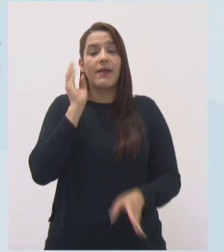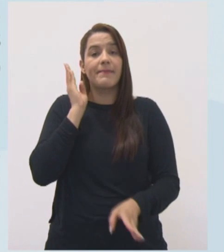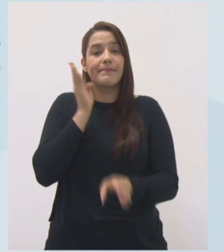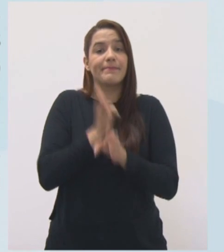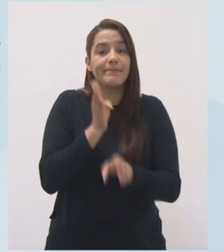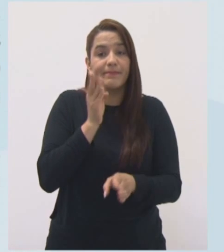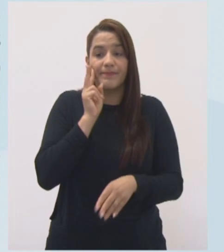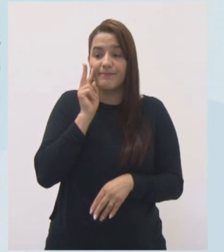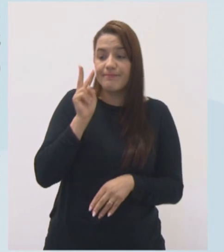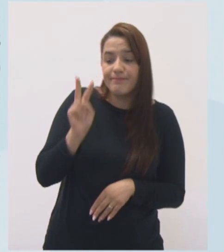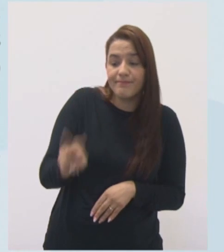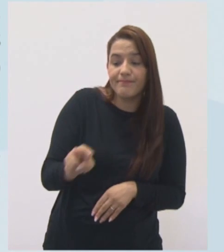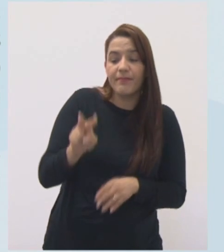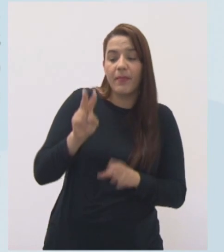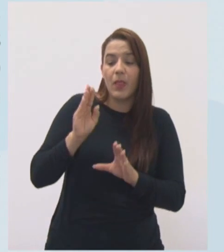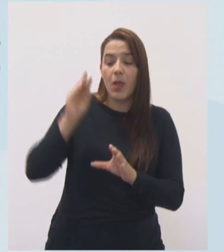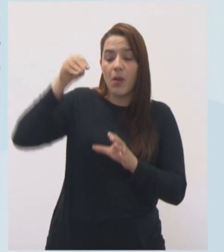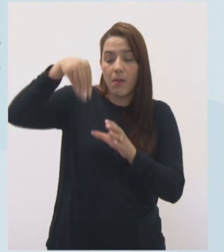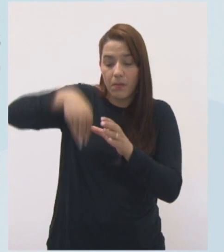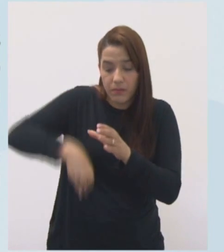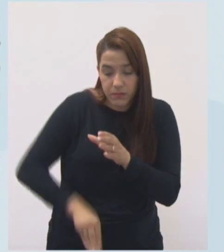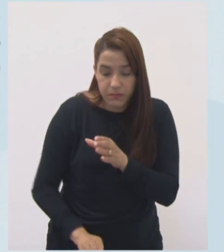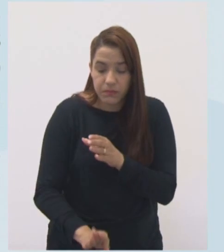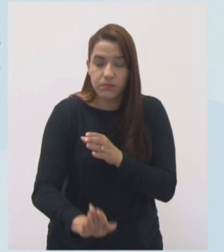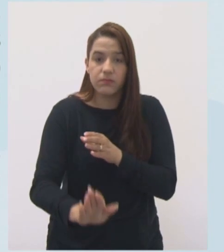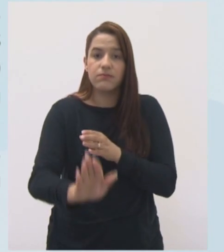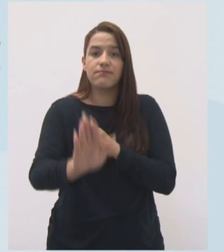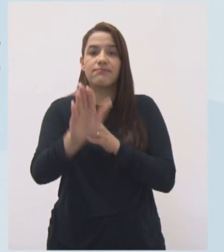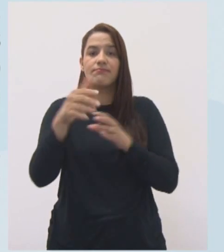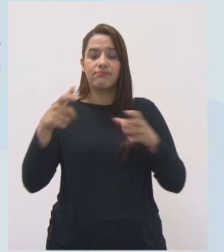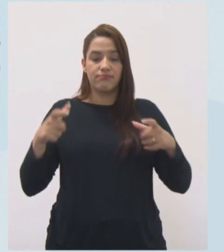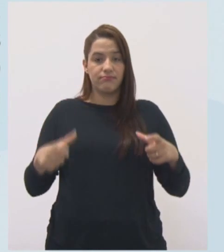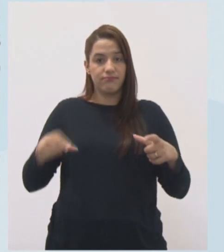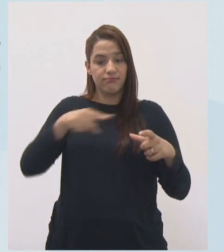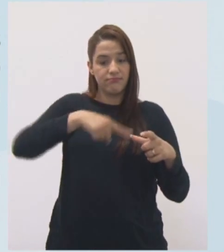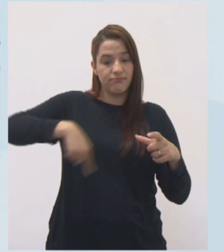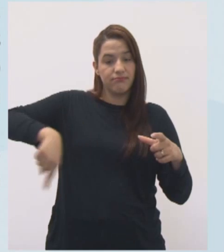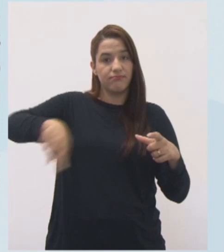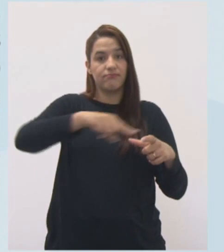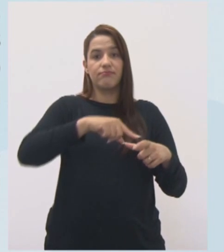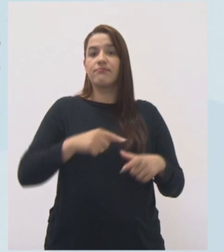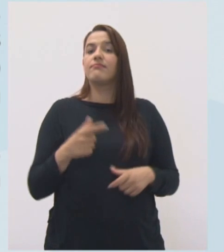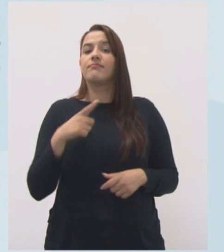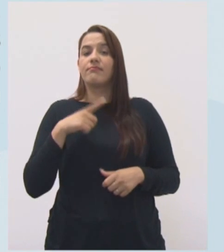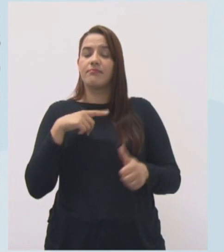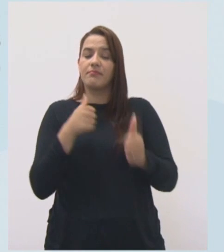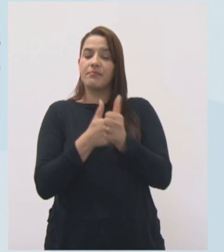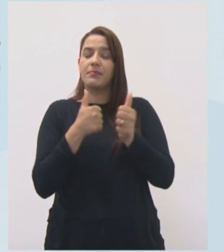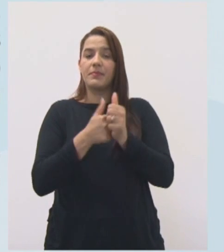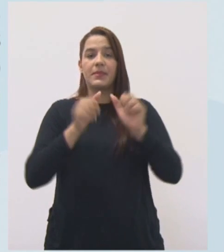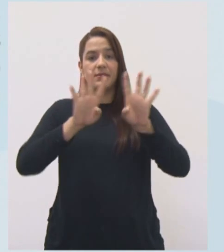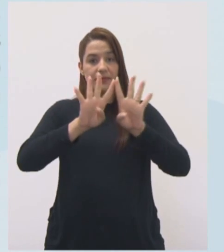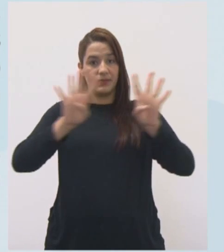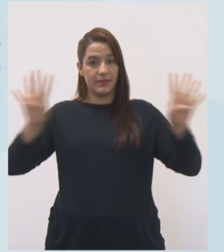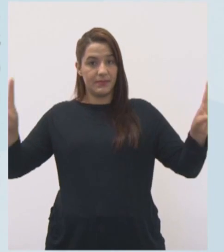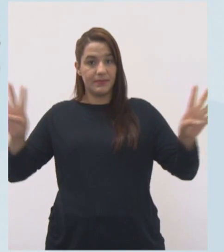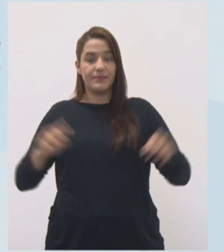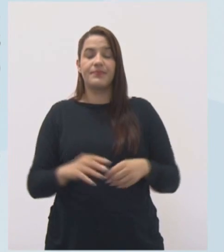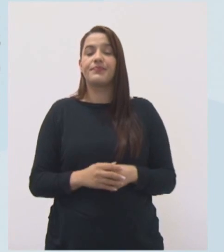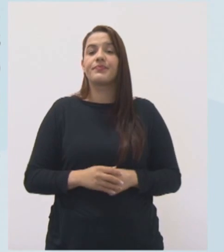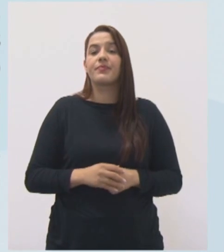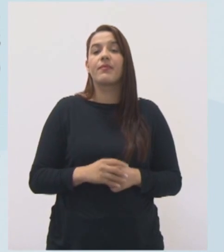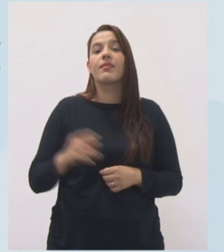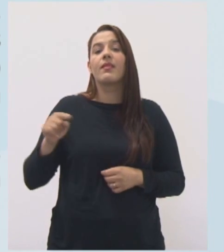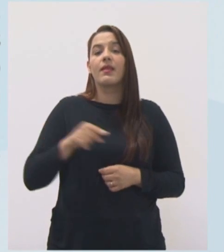de vê-lo mergulhar na abertura de uma grande toca perto da cerca. Num